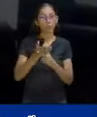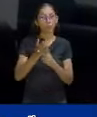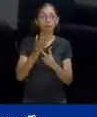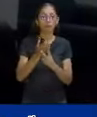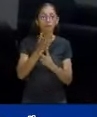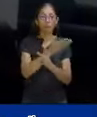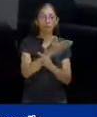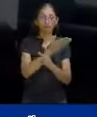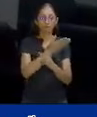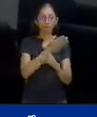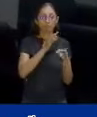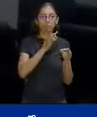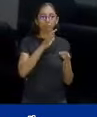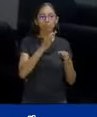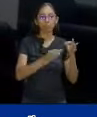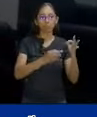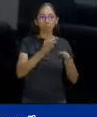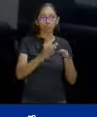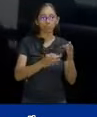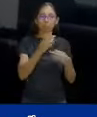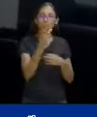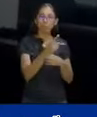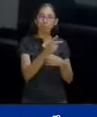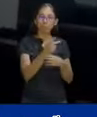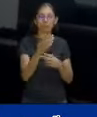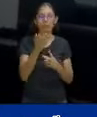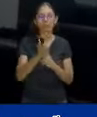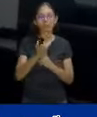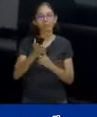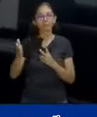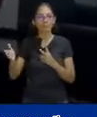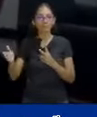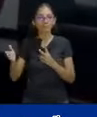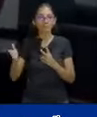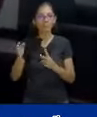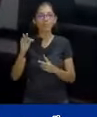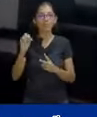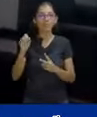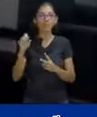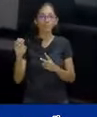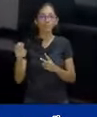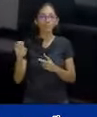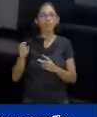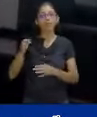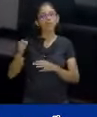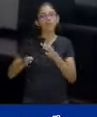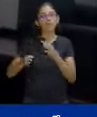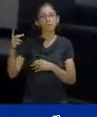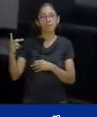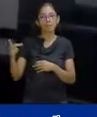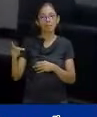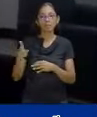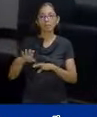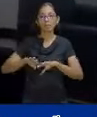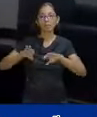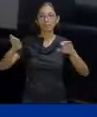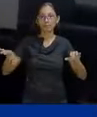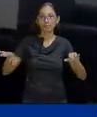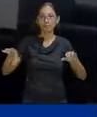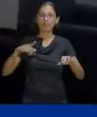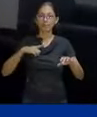competência para julgar aquilo que lhe é competente e o TSE tem a competência para julgar aquilo que lhe é competente.